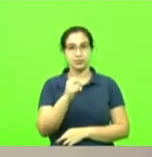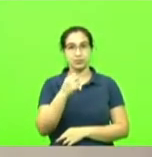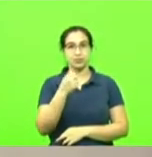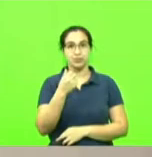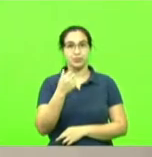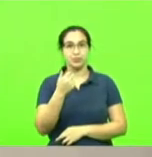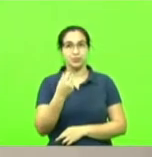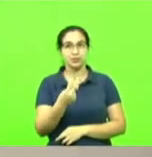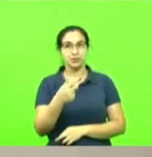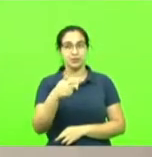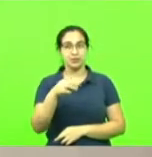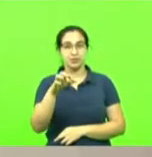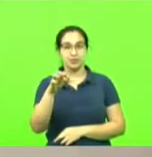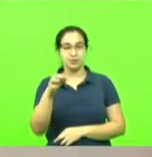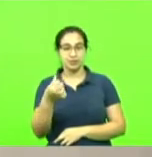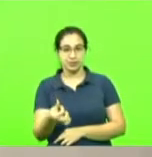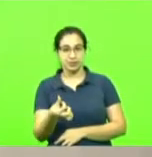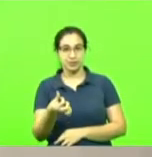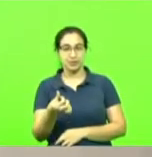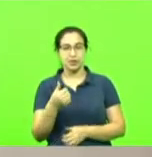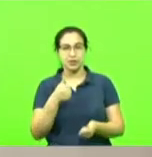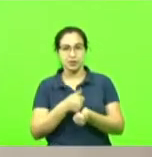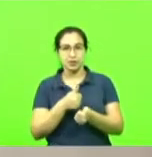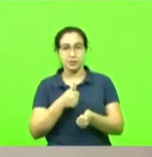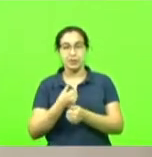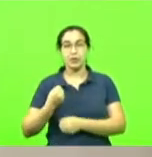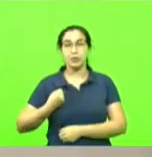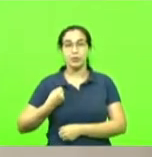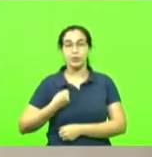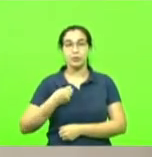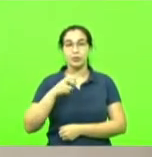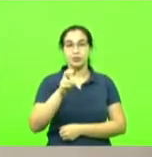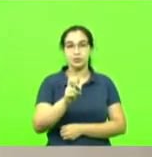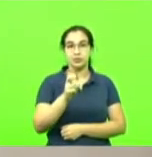2.276 e outra nas proximidades do número